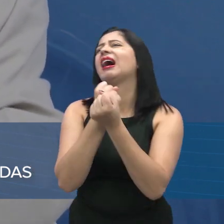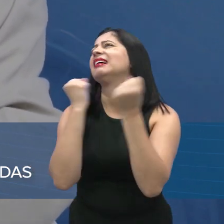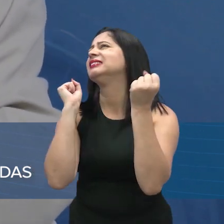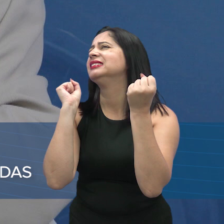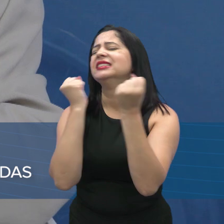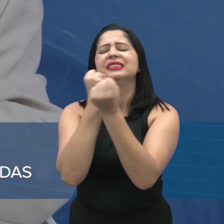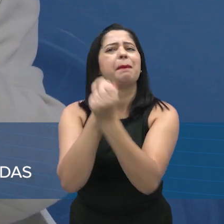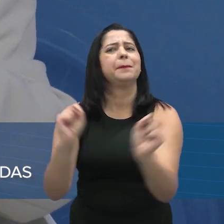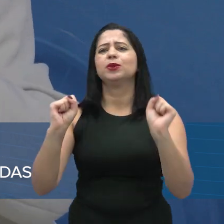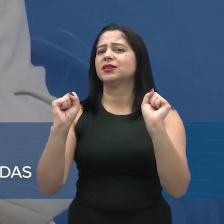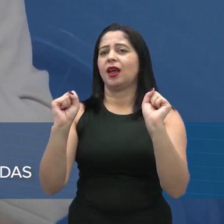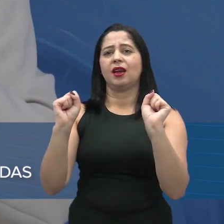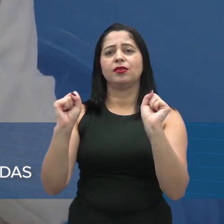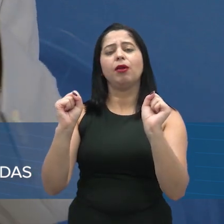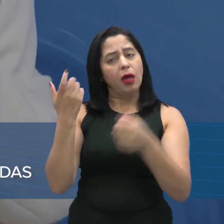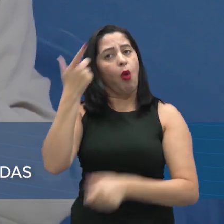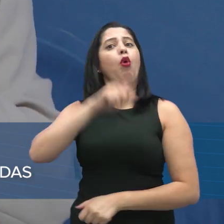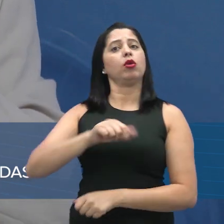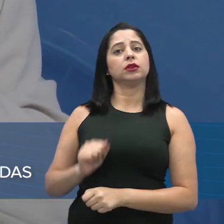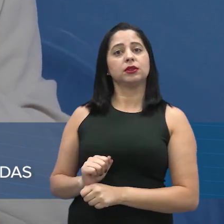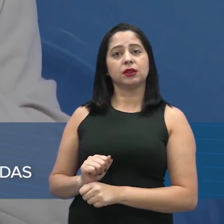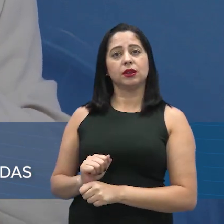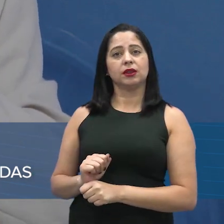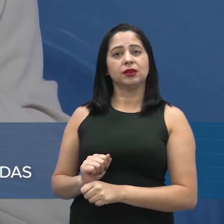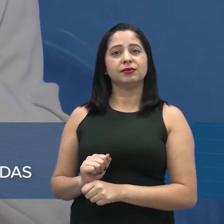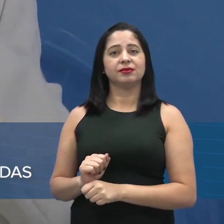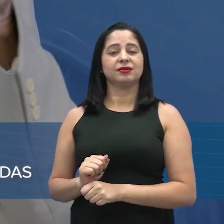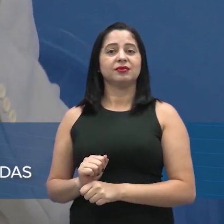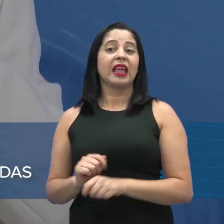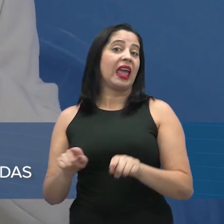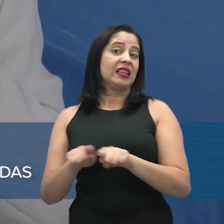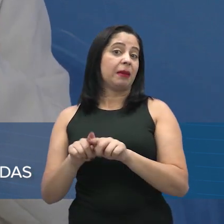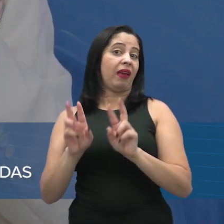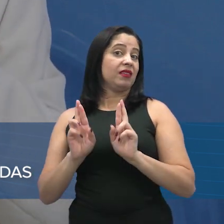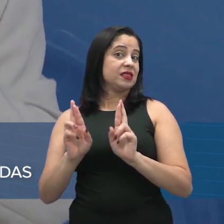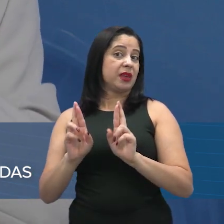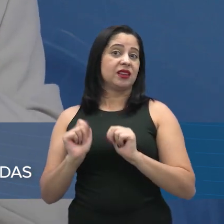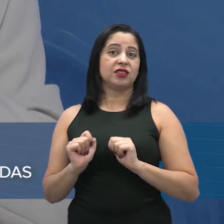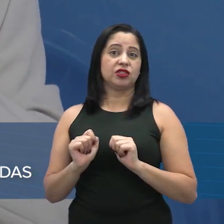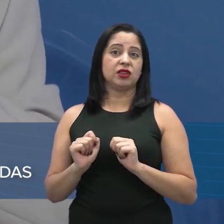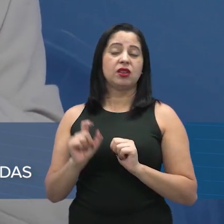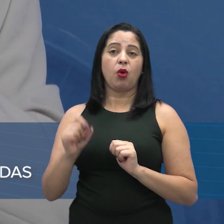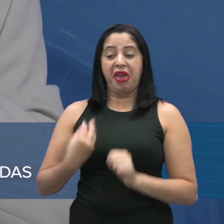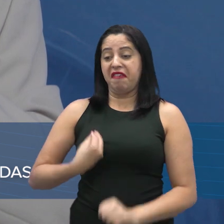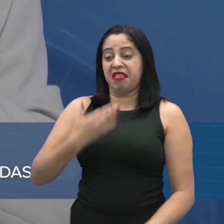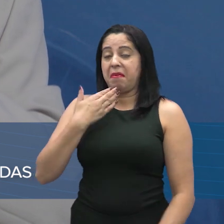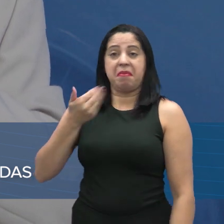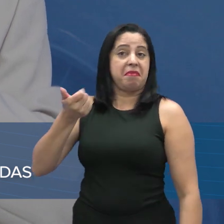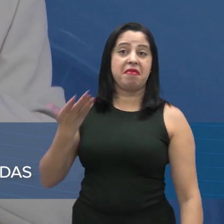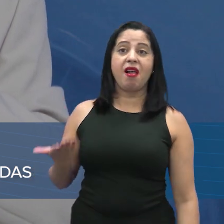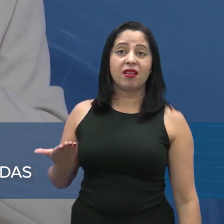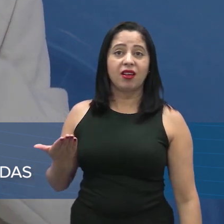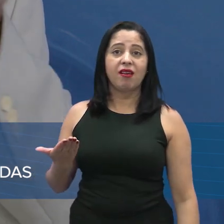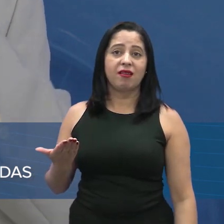serem atingidos. E, por último, as expectativas que eu tenho, como uma boa qualidade de vida, né?